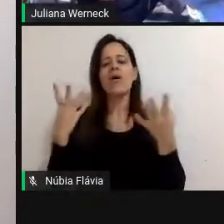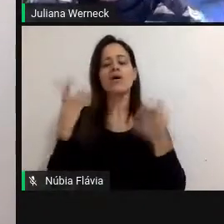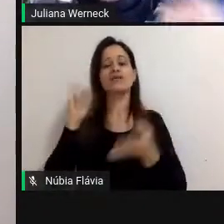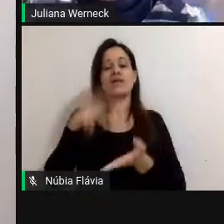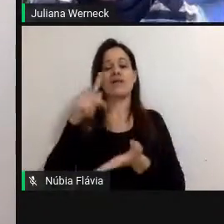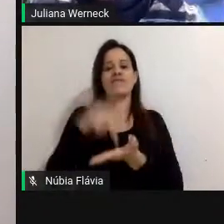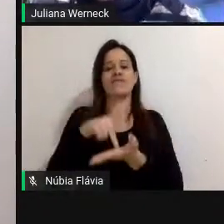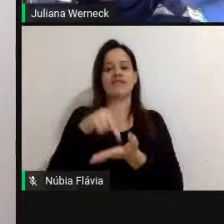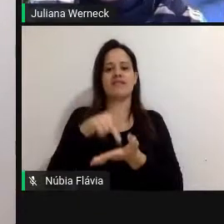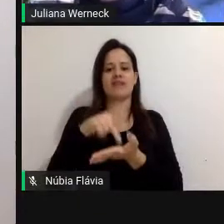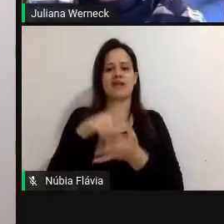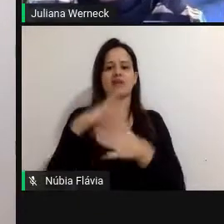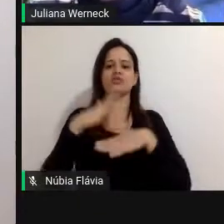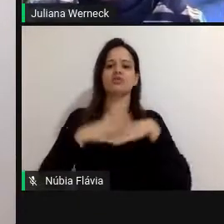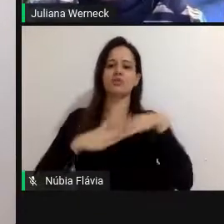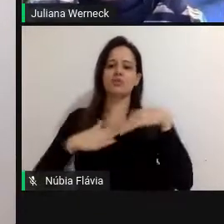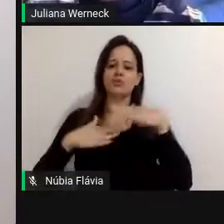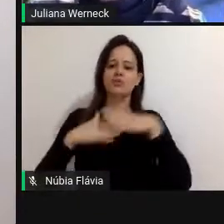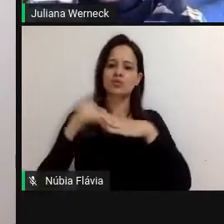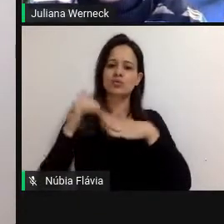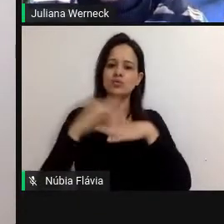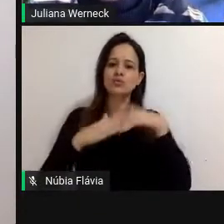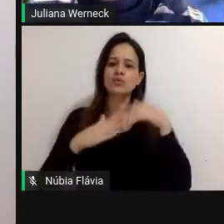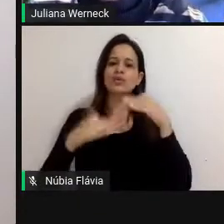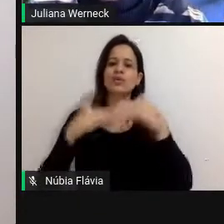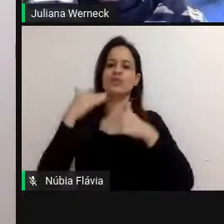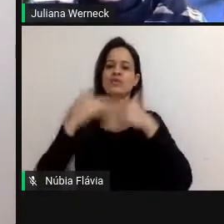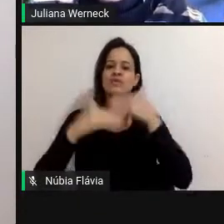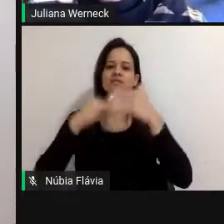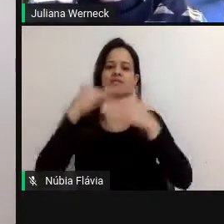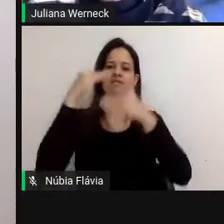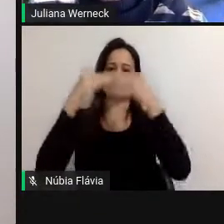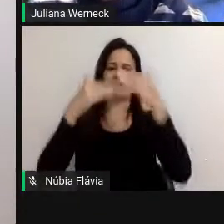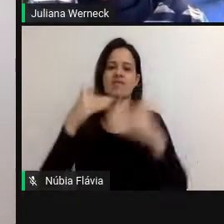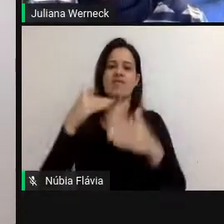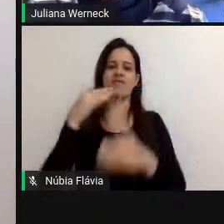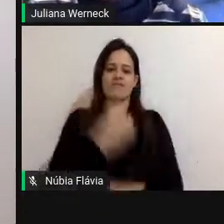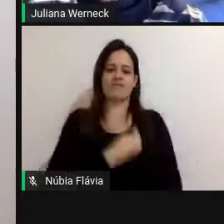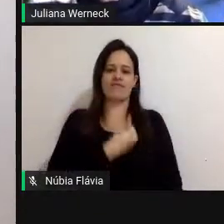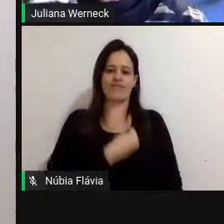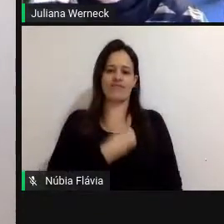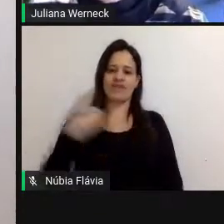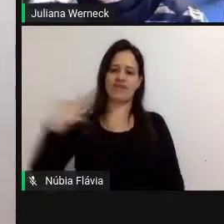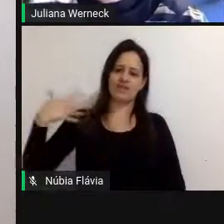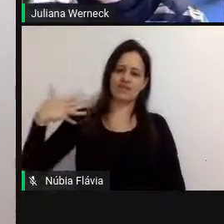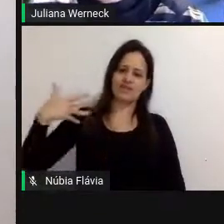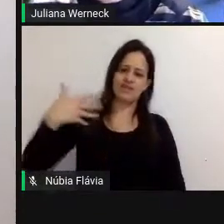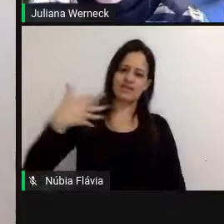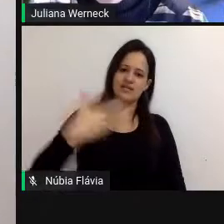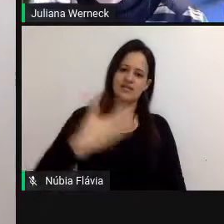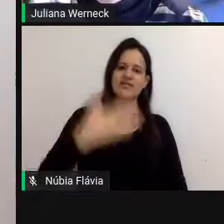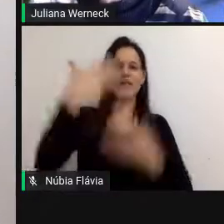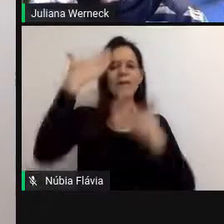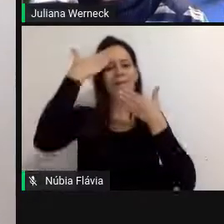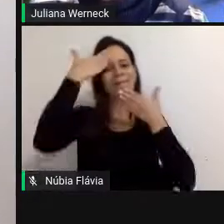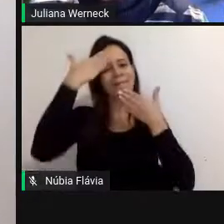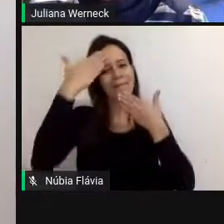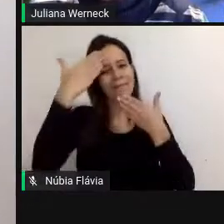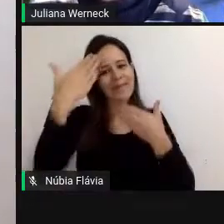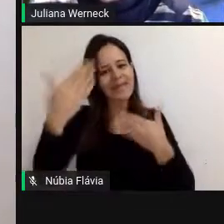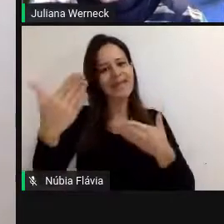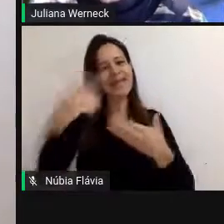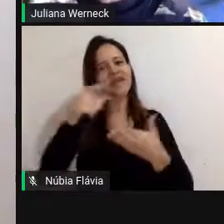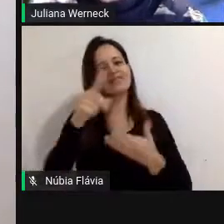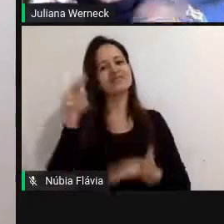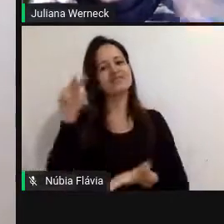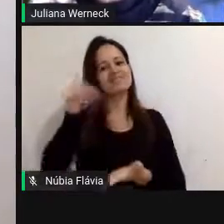que ela construiu, que ela, né, desenvolveu ao longo da sua vida. Então, Dani, obrigada por estar aqui conosco. Obrigada